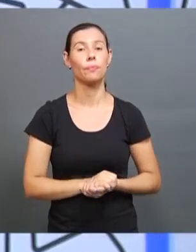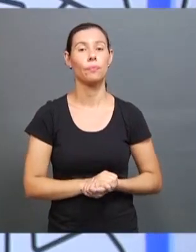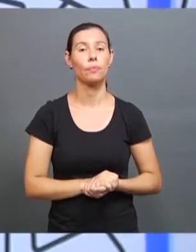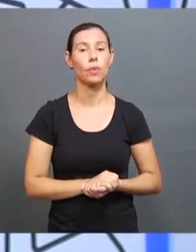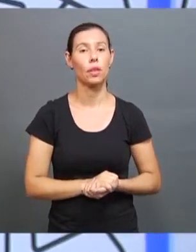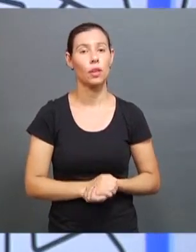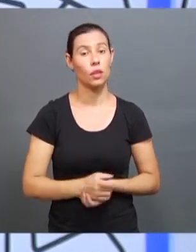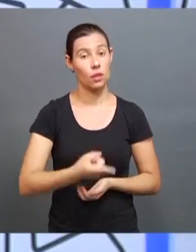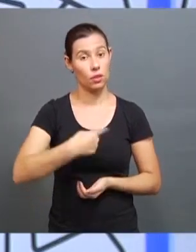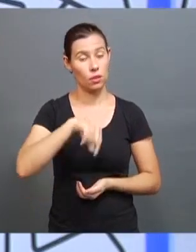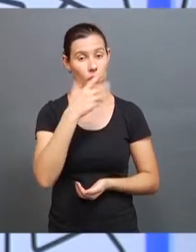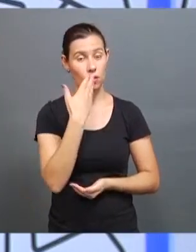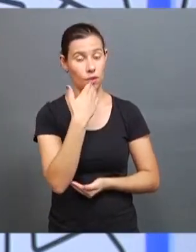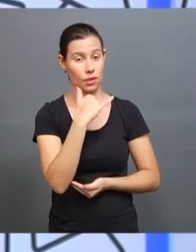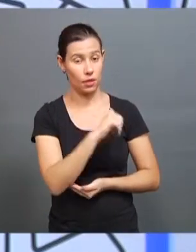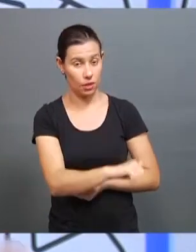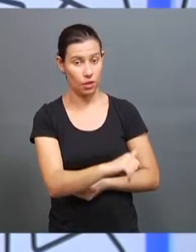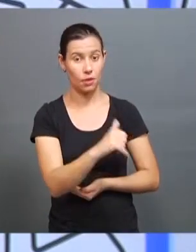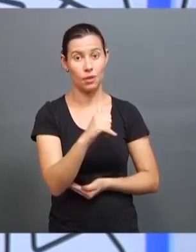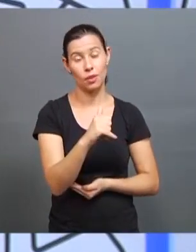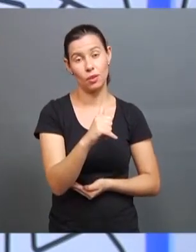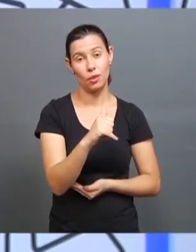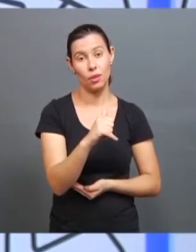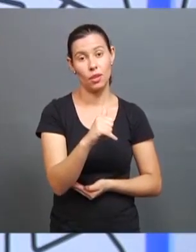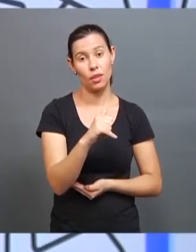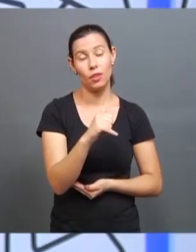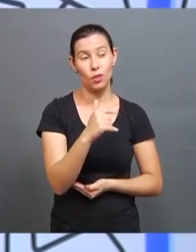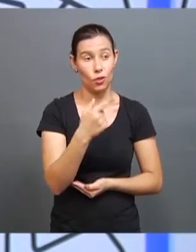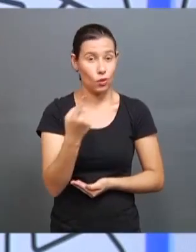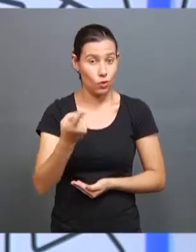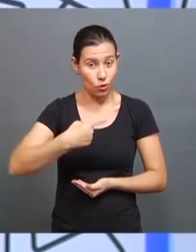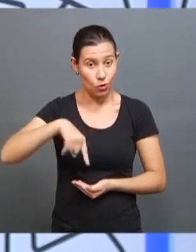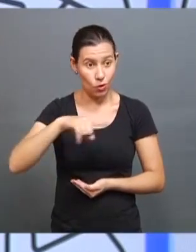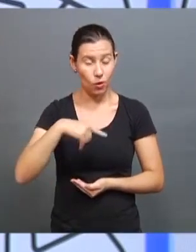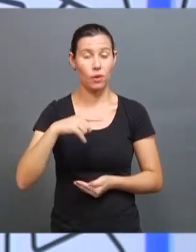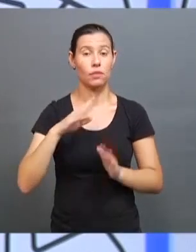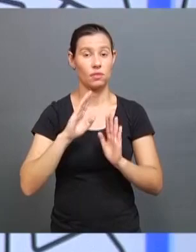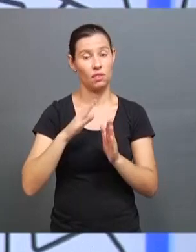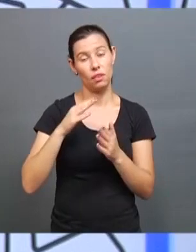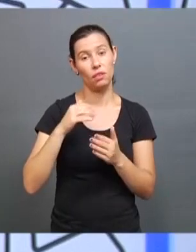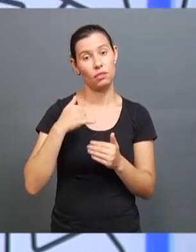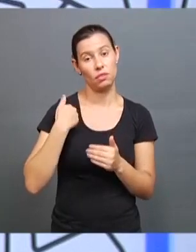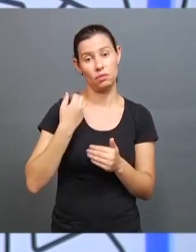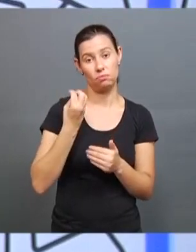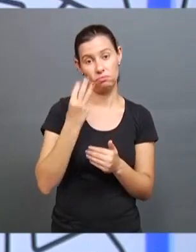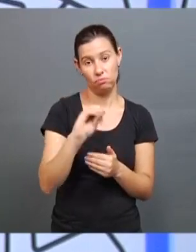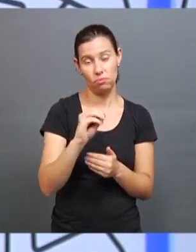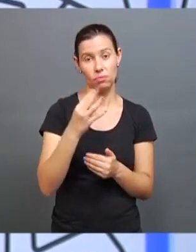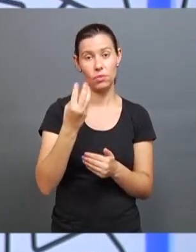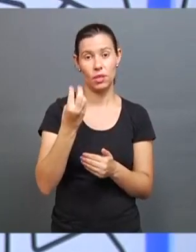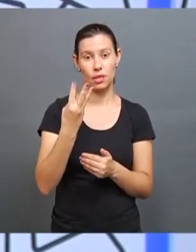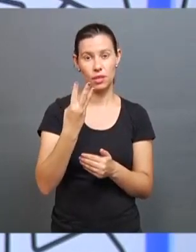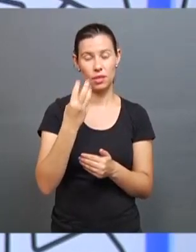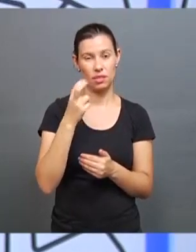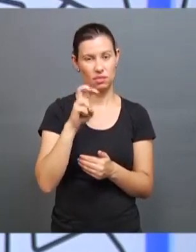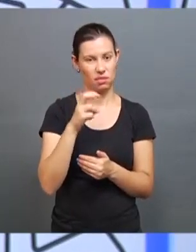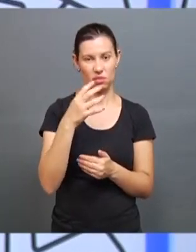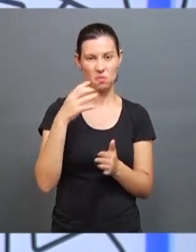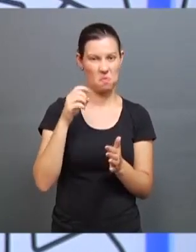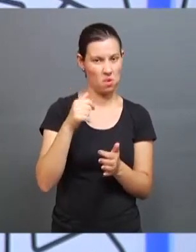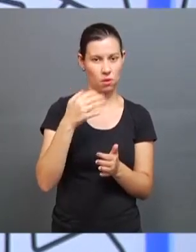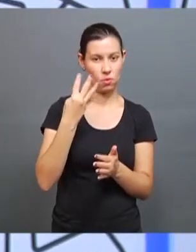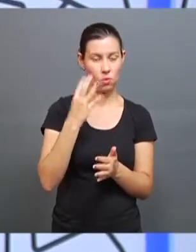Na nossa infância, somos todo mundo mais ou menos da mesma geração, na nossa infância a gente não tinha esse